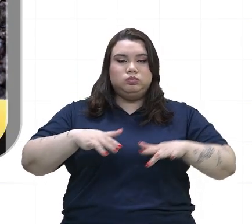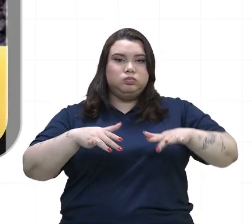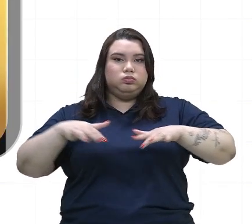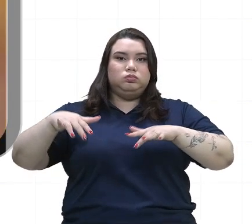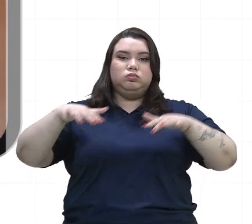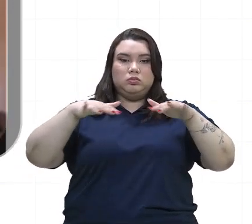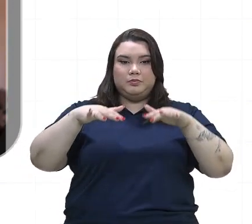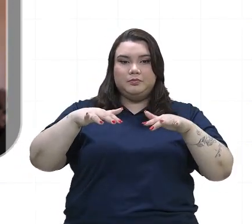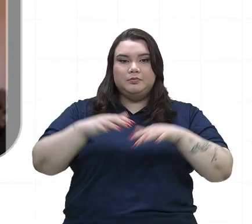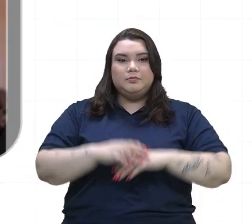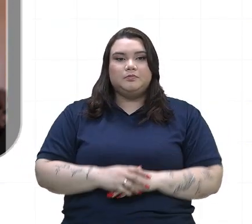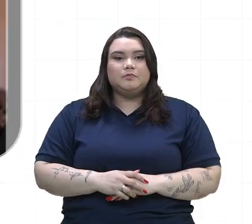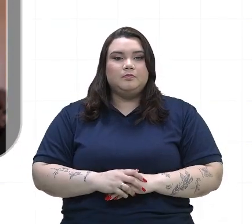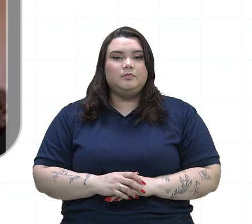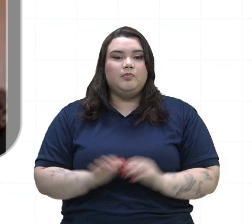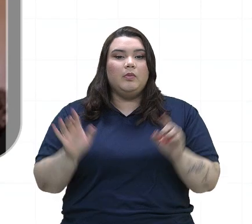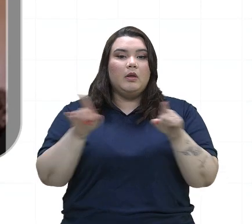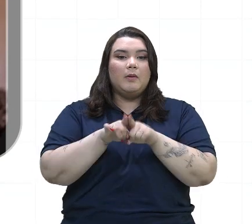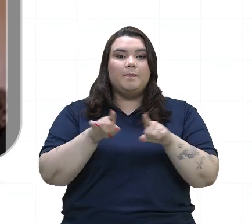também. Bem,